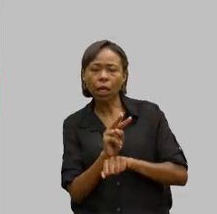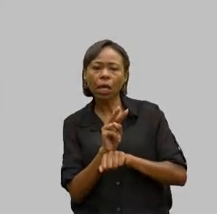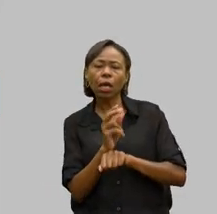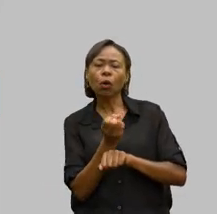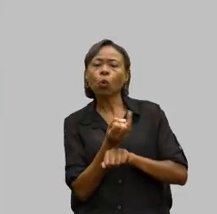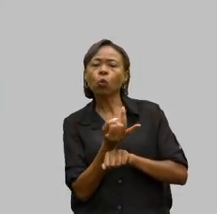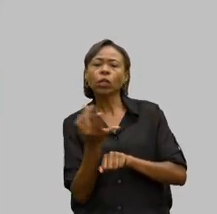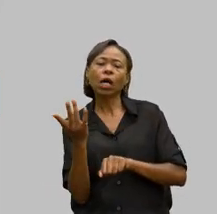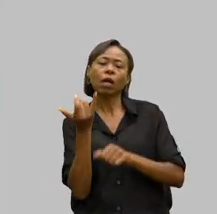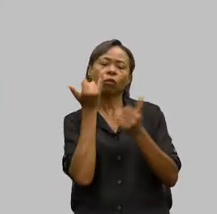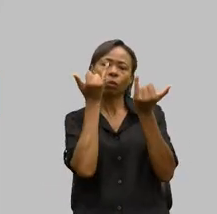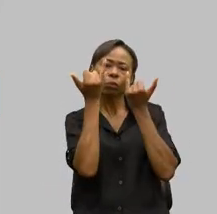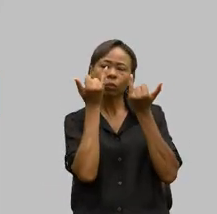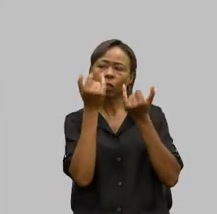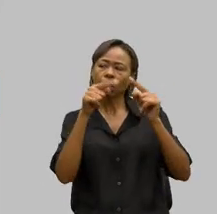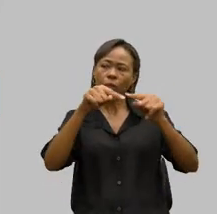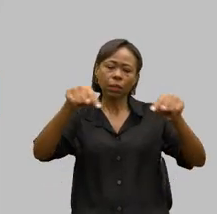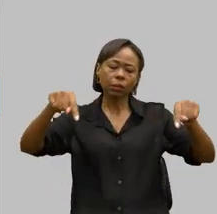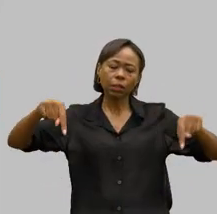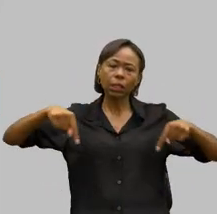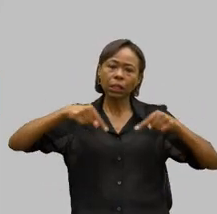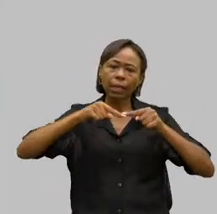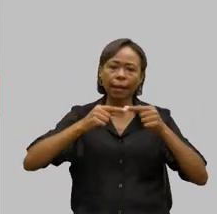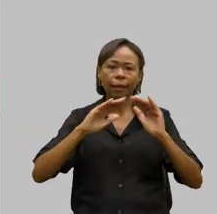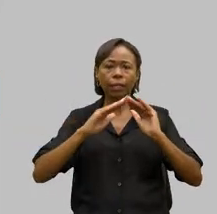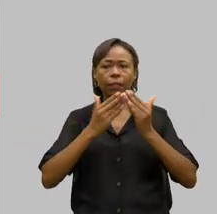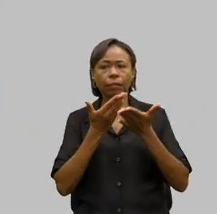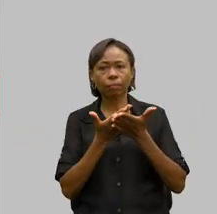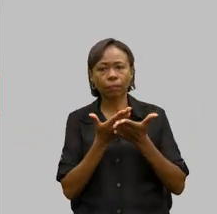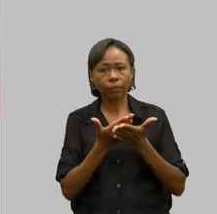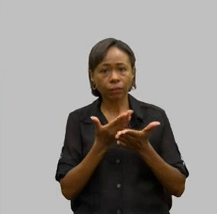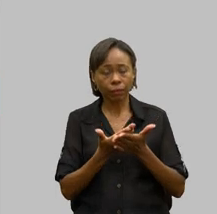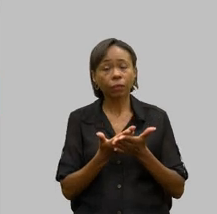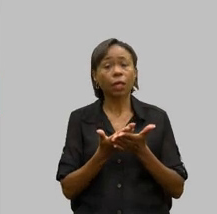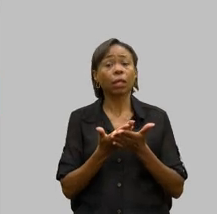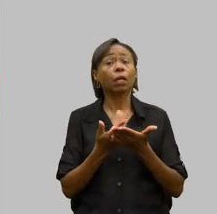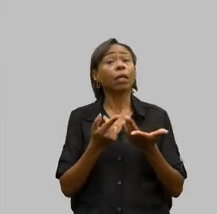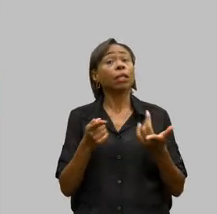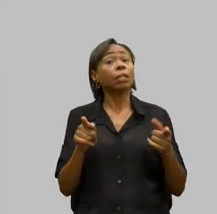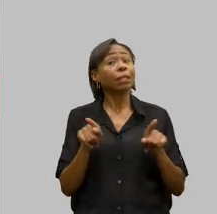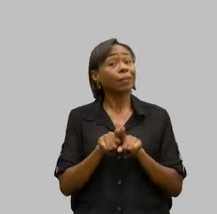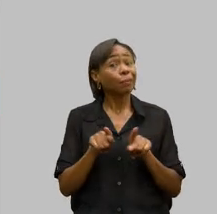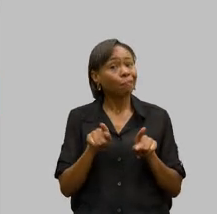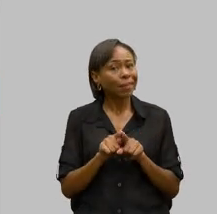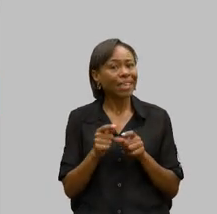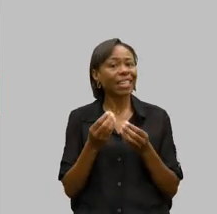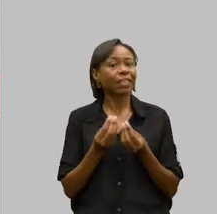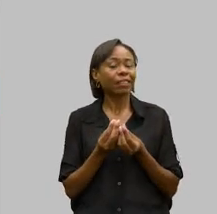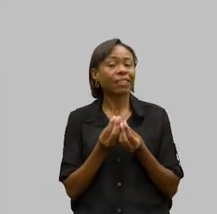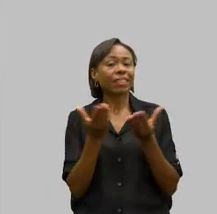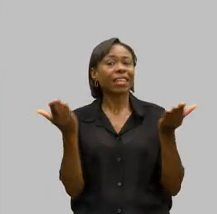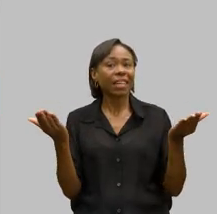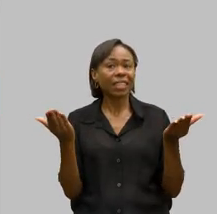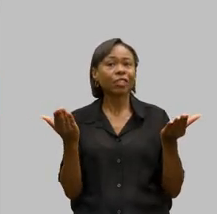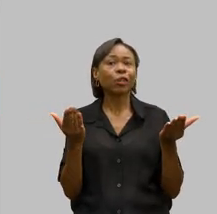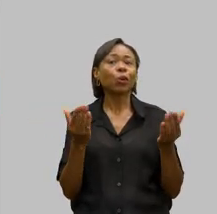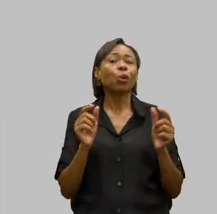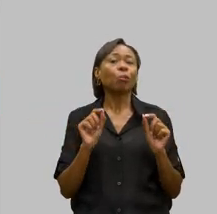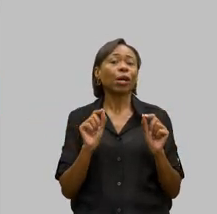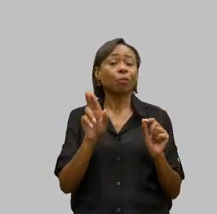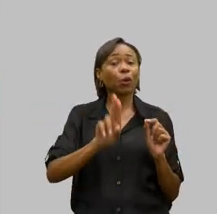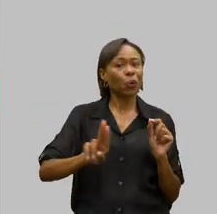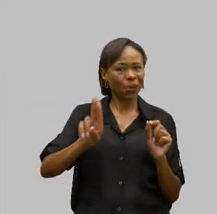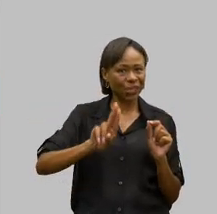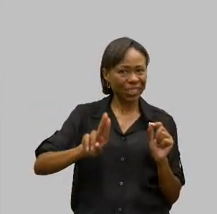escolas, quais eles lecionam. Distribuímos também e disponibilizamos, para ser utilizado no